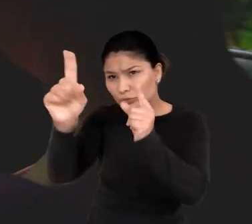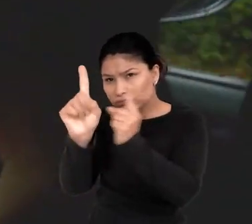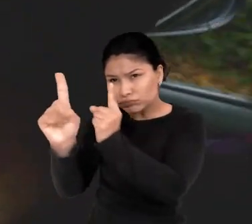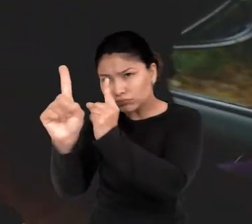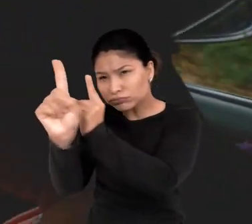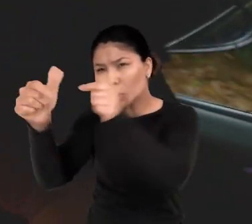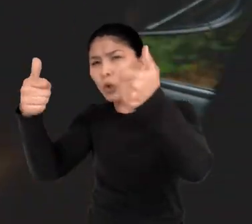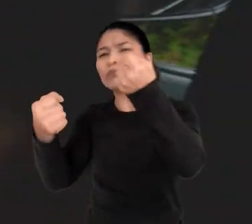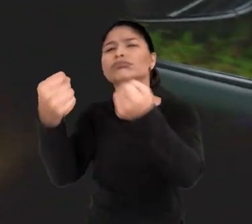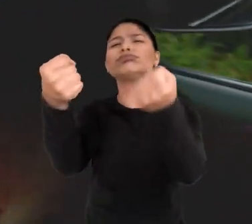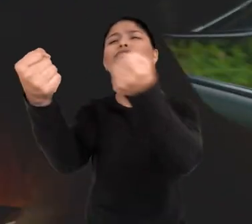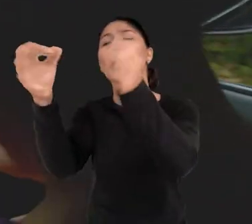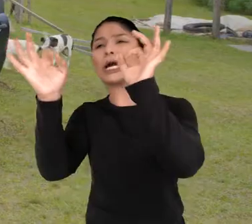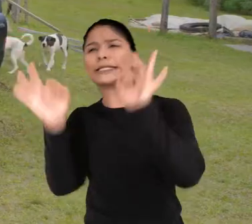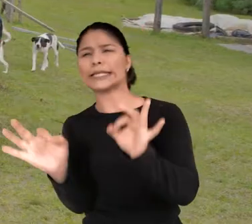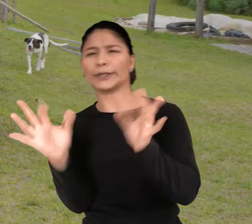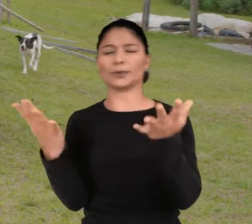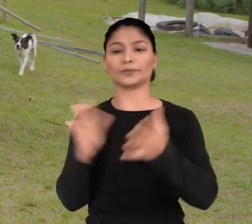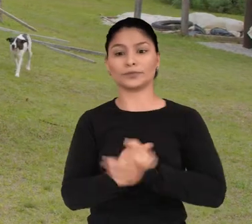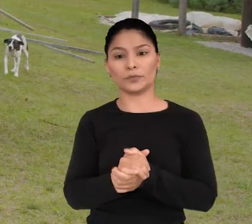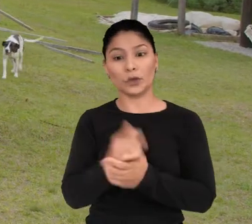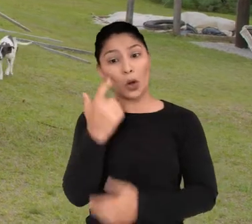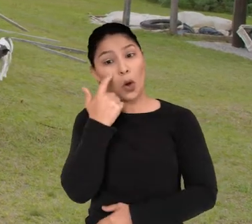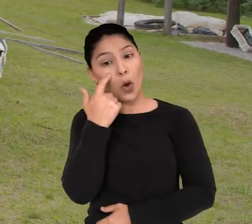está levando certinho, vamos seguindo Tá bem